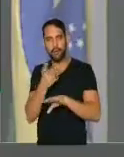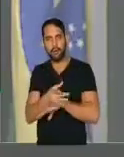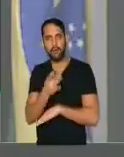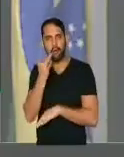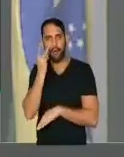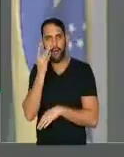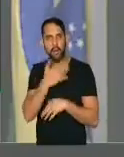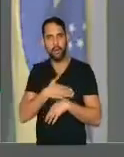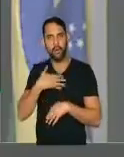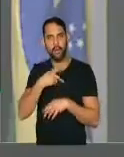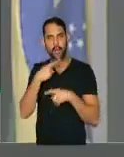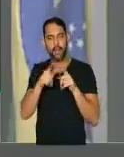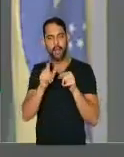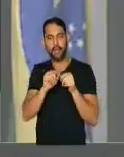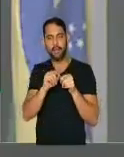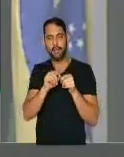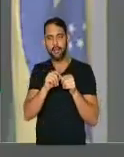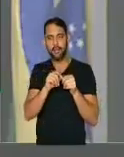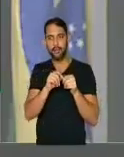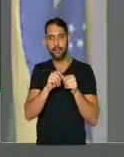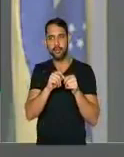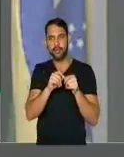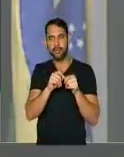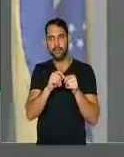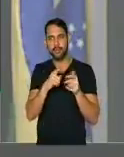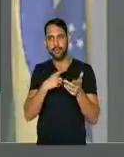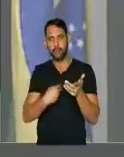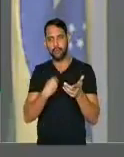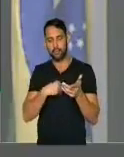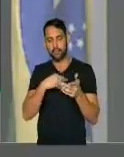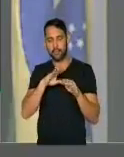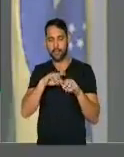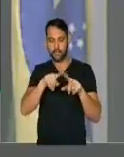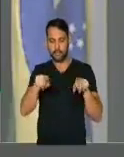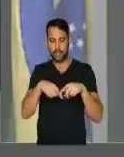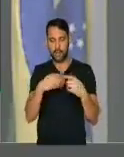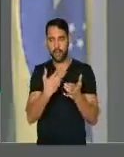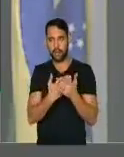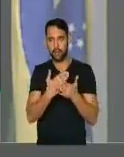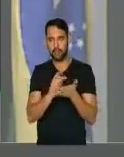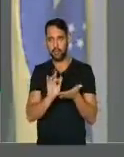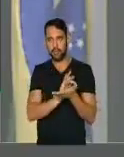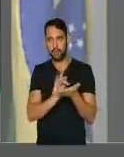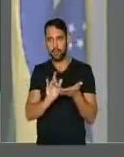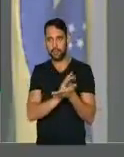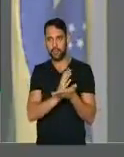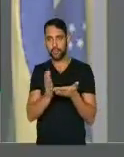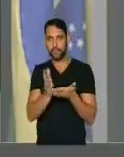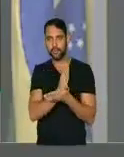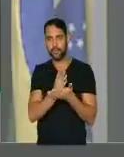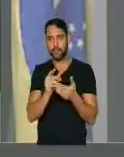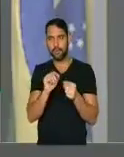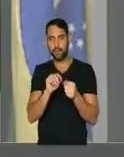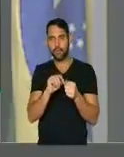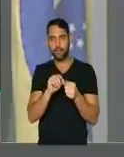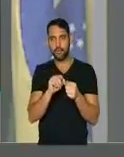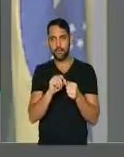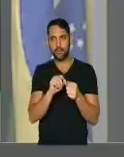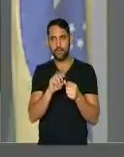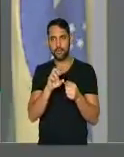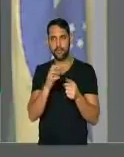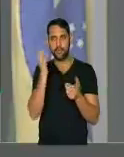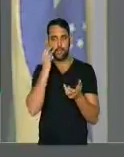saem do digital, ou seja, estão ali com seus palm tops, ou então você está ali com